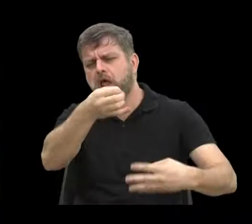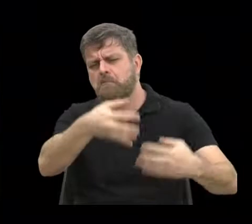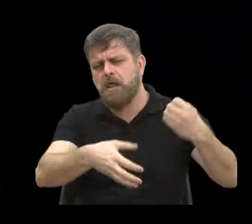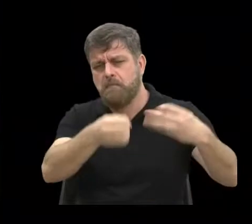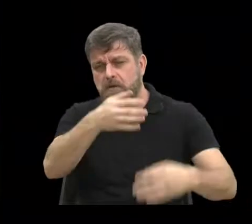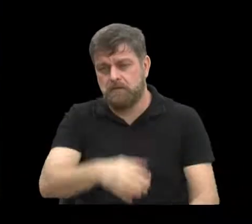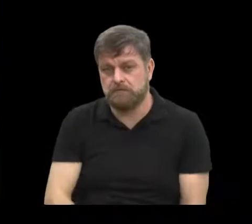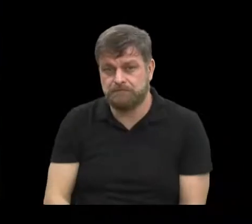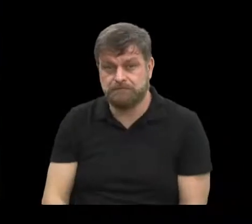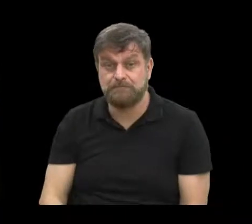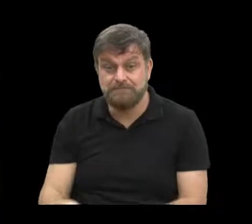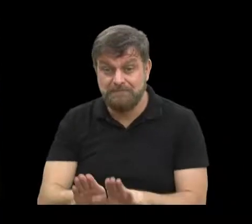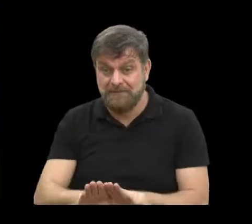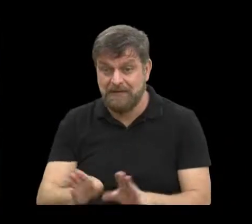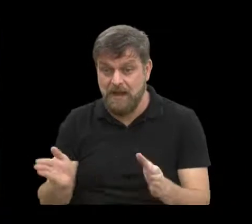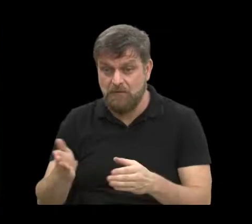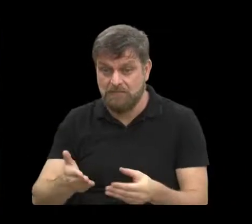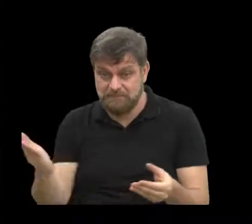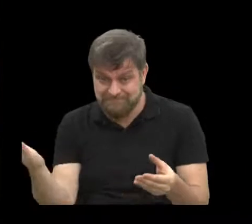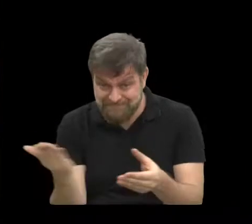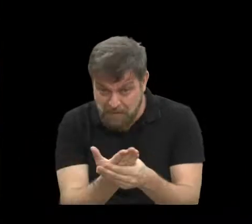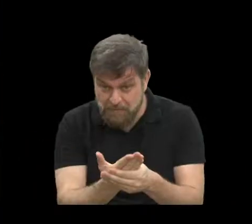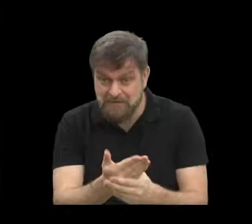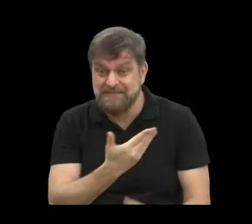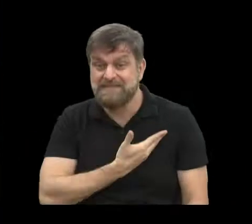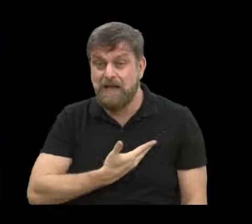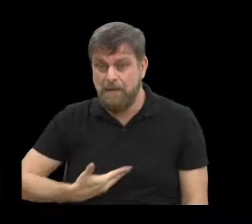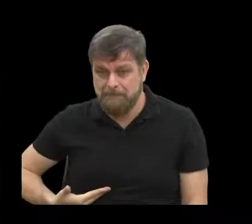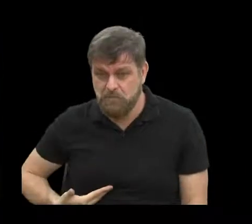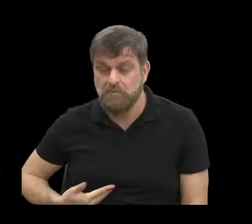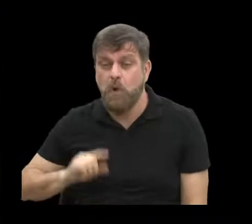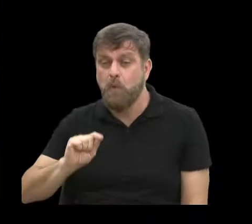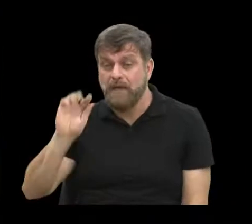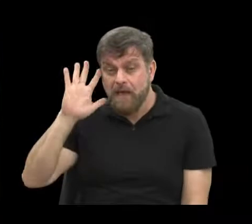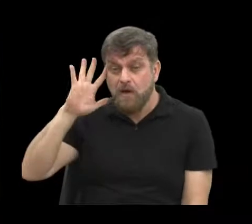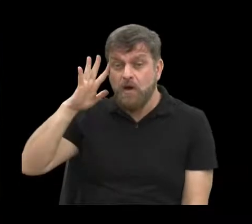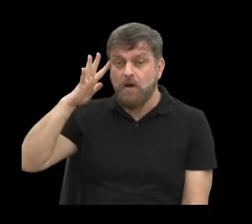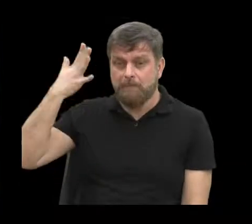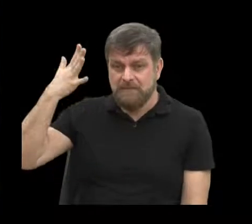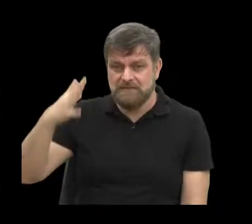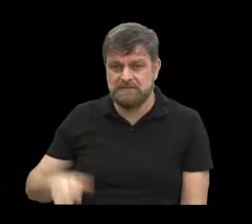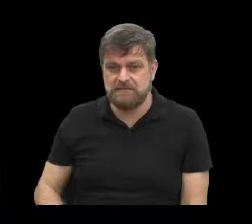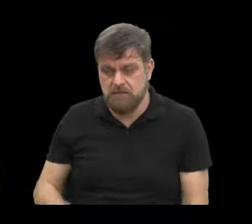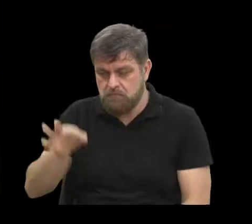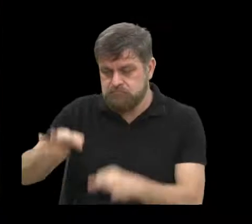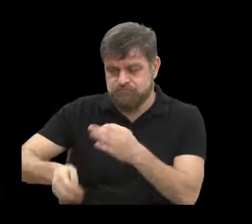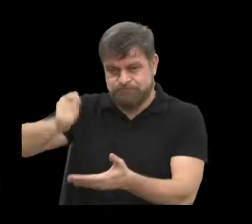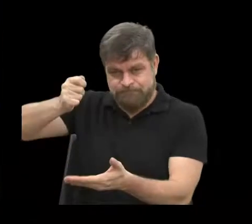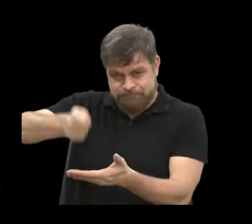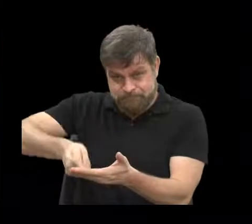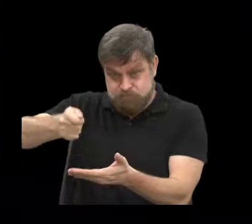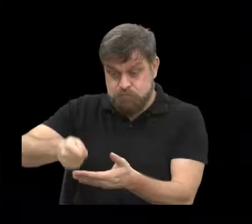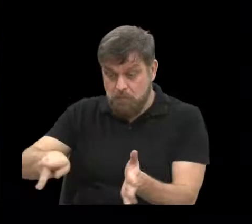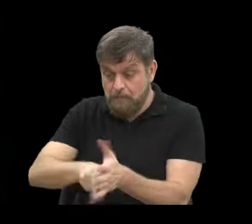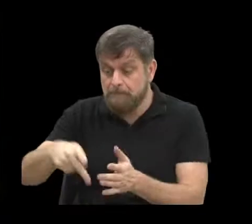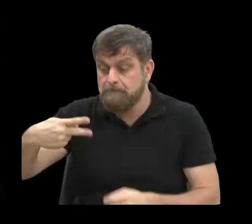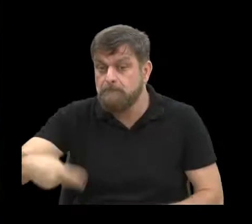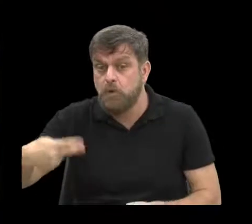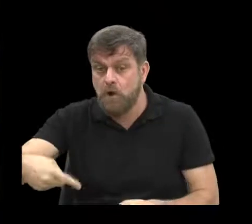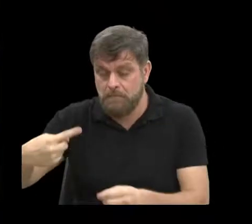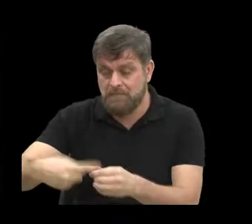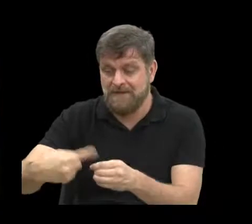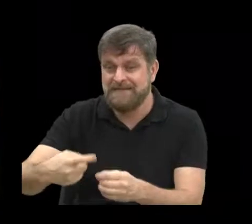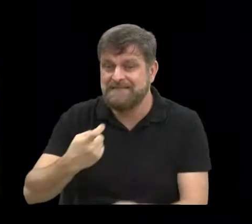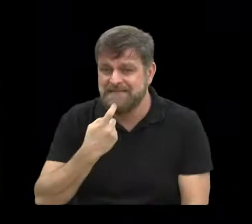chegamos na ação civil pública, então, que é uma decisão aí da 8ª Vara Federal daqui de Campinas. E